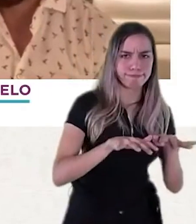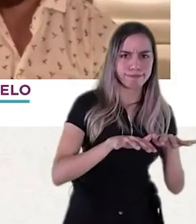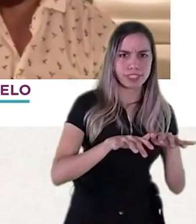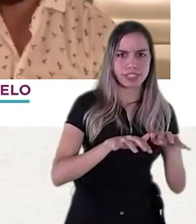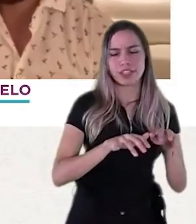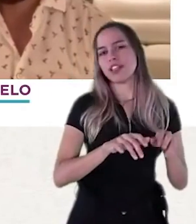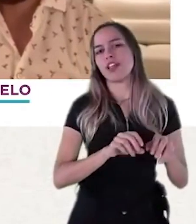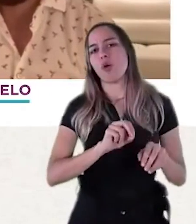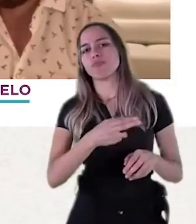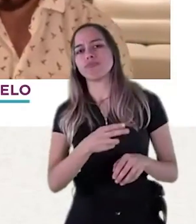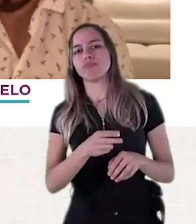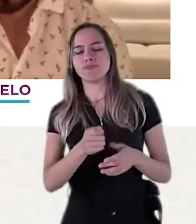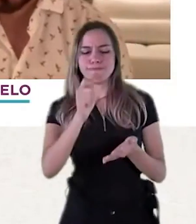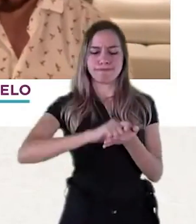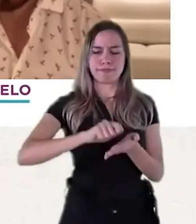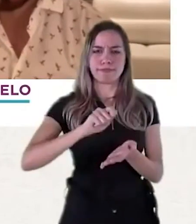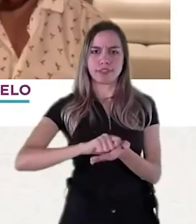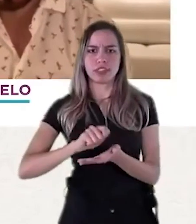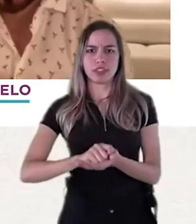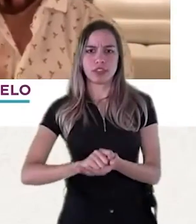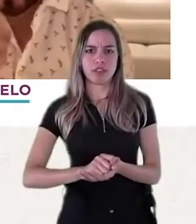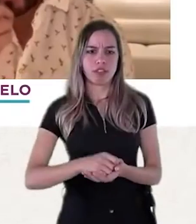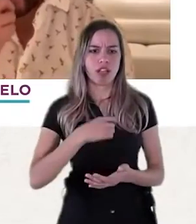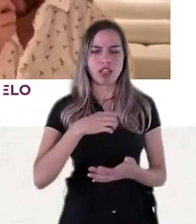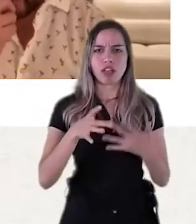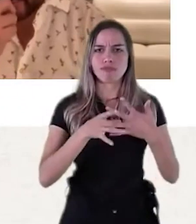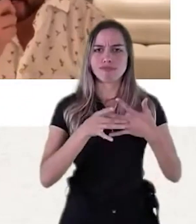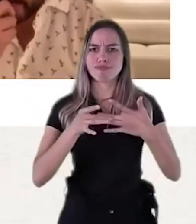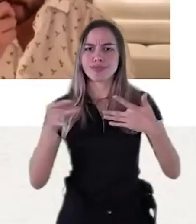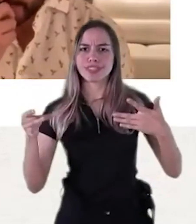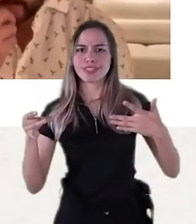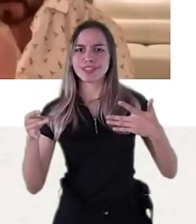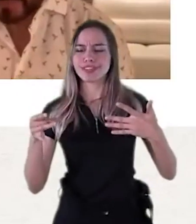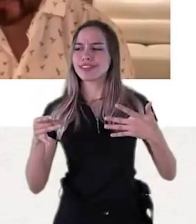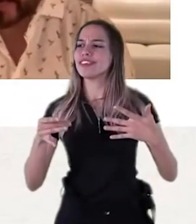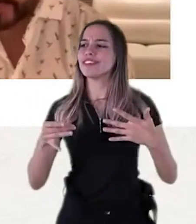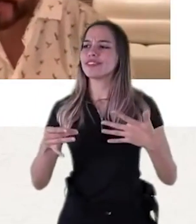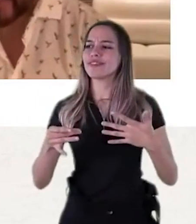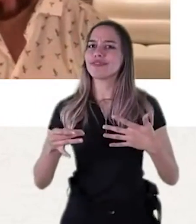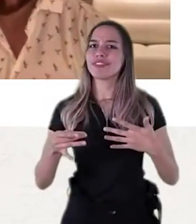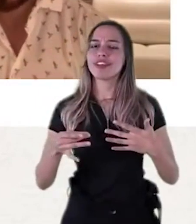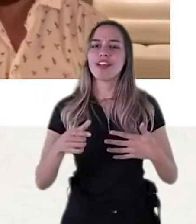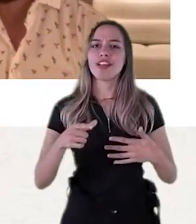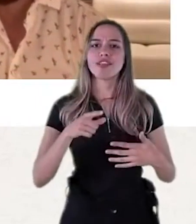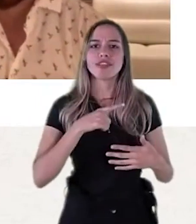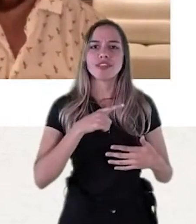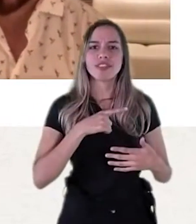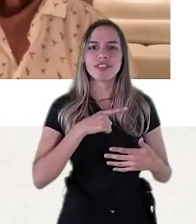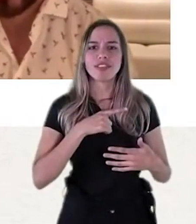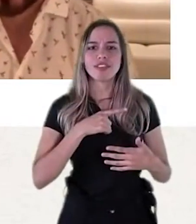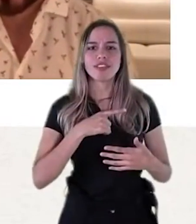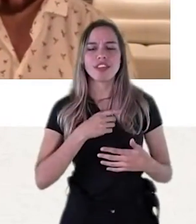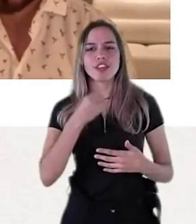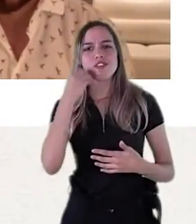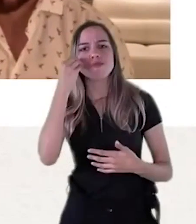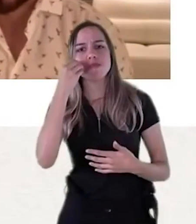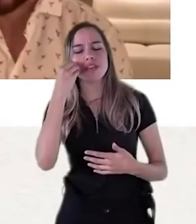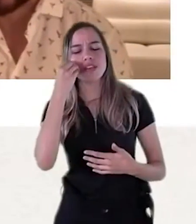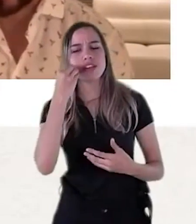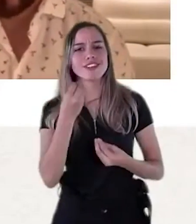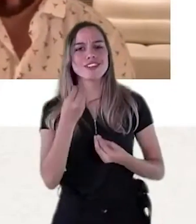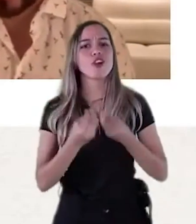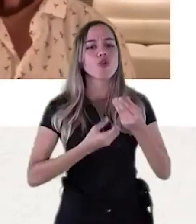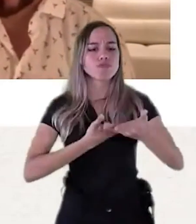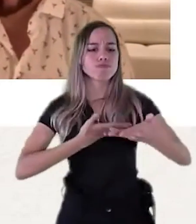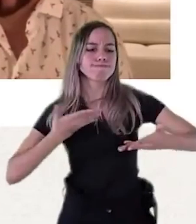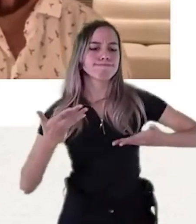diria, é um signo, mas que nos intermedia a relação com o outro. Como é que é isso?